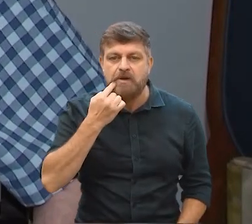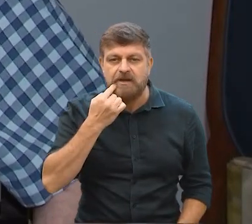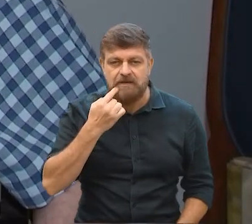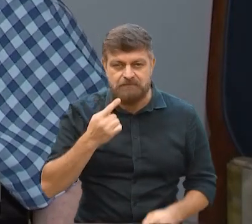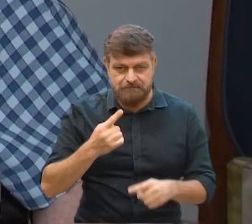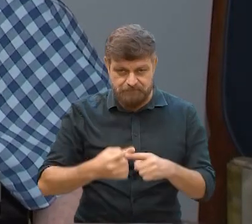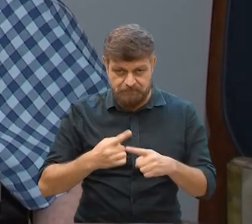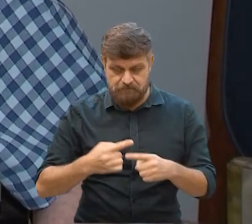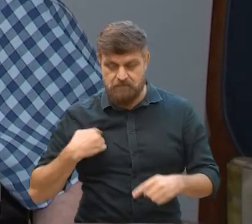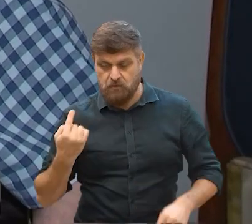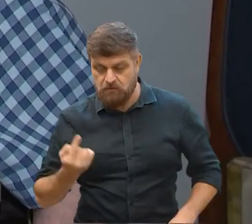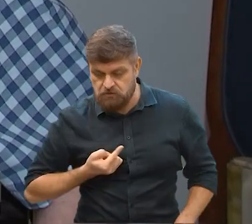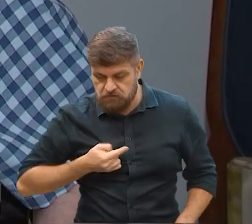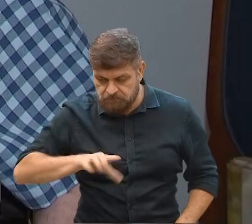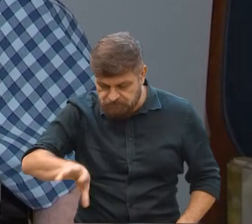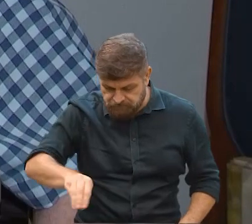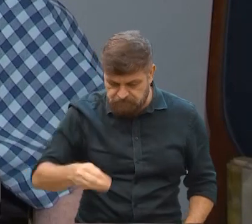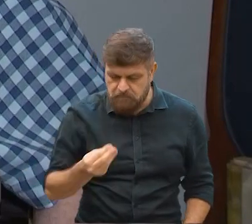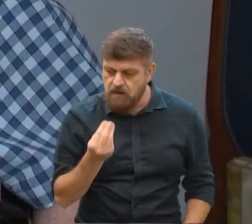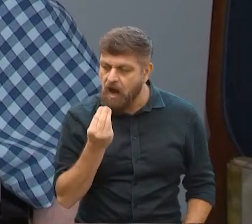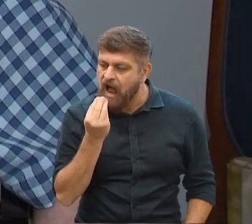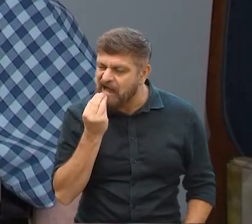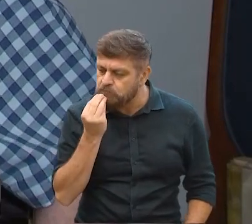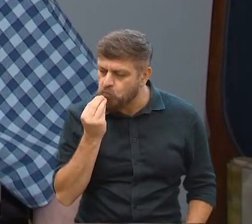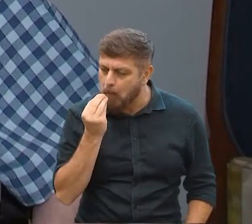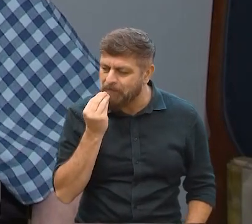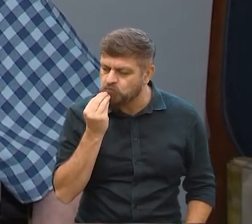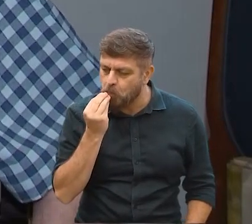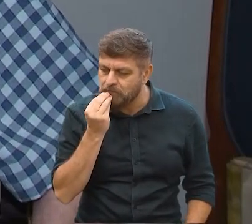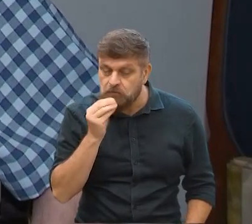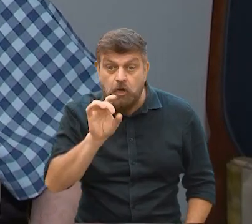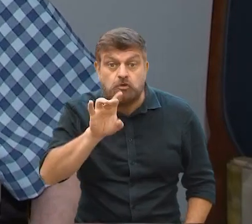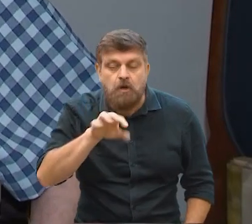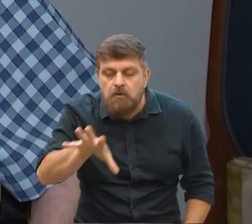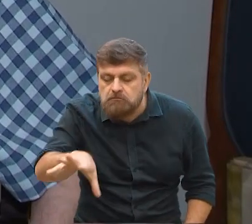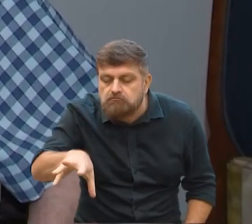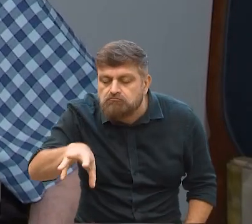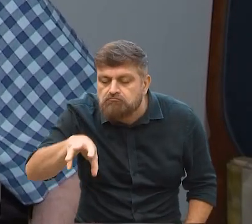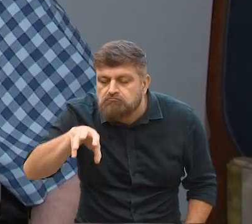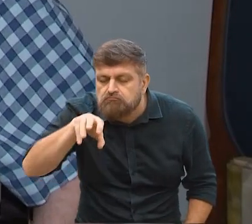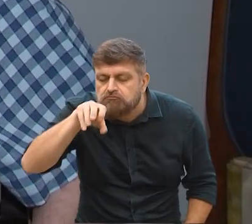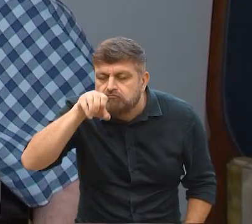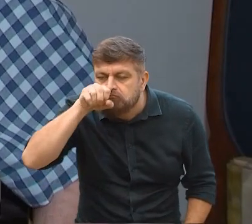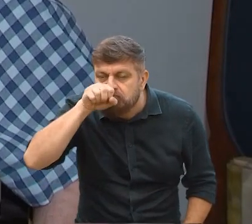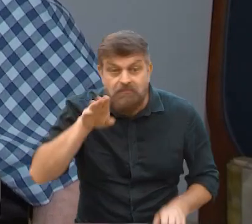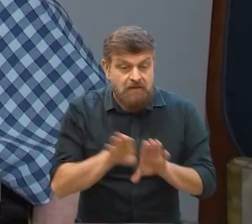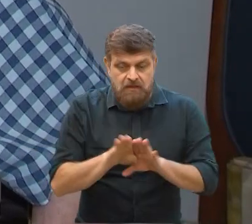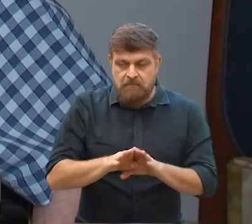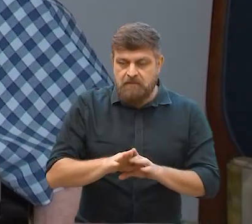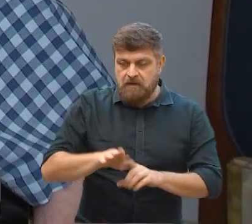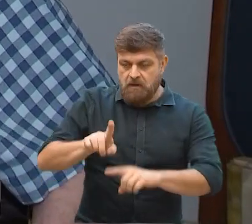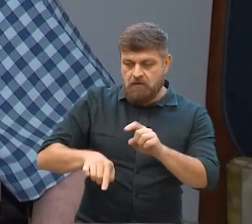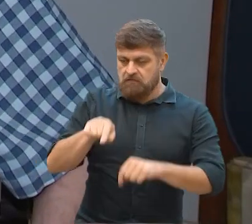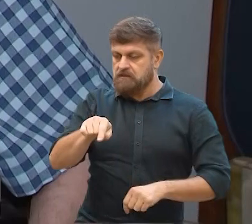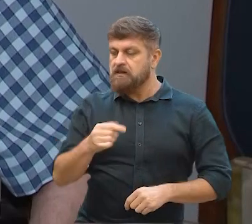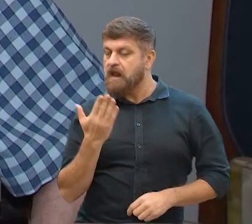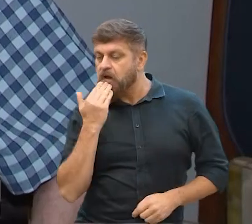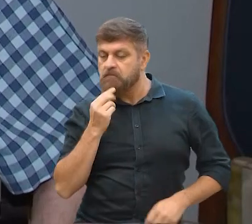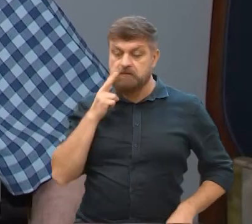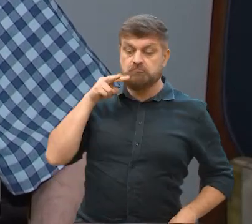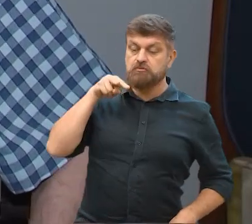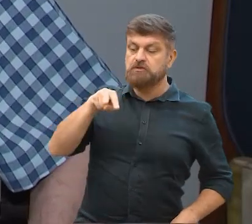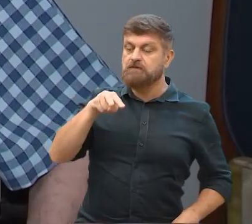boca, porque quando nós ingerimos o alimento, ou mesmo o cheiro do alimento, ou até a visão de um